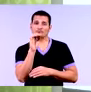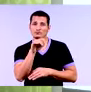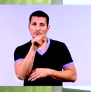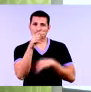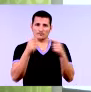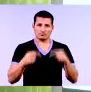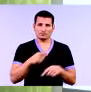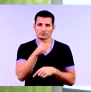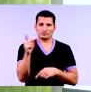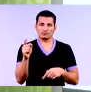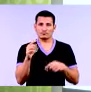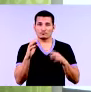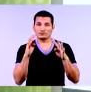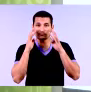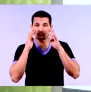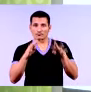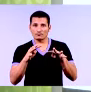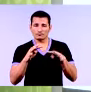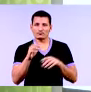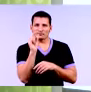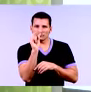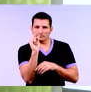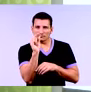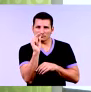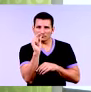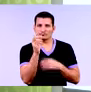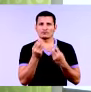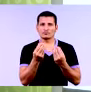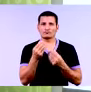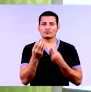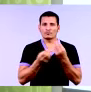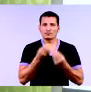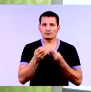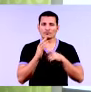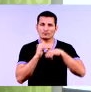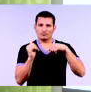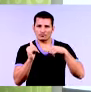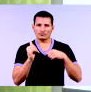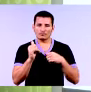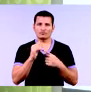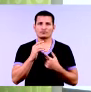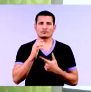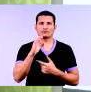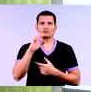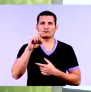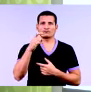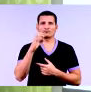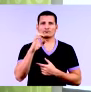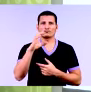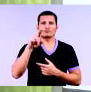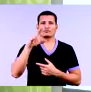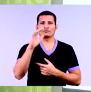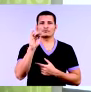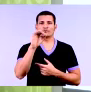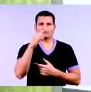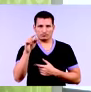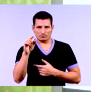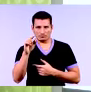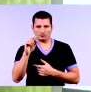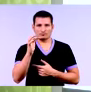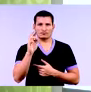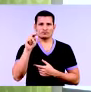vocês se atentassem aos mínimos detalhes da chamada, da execução de uma função. Das opções que